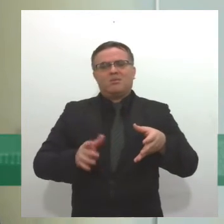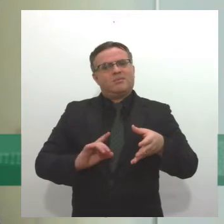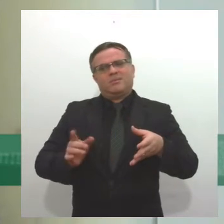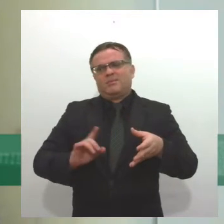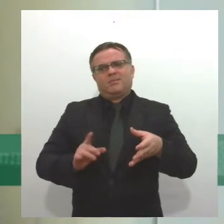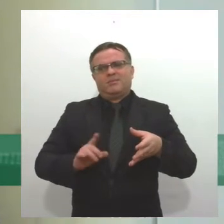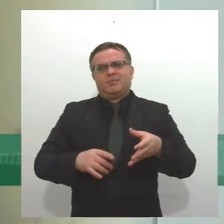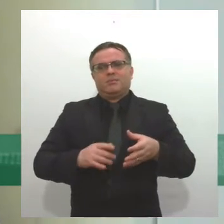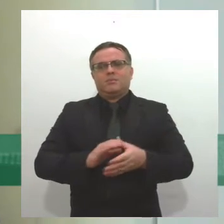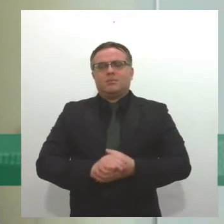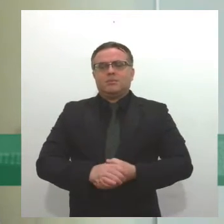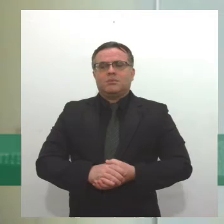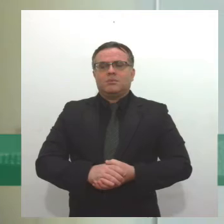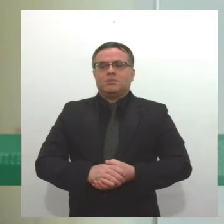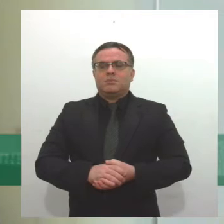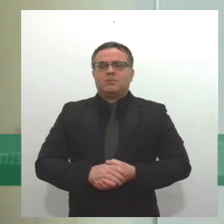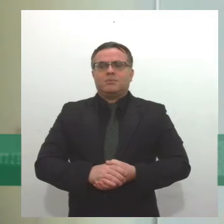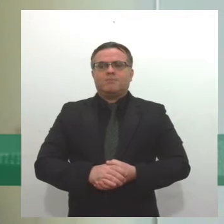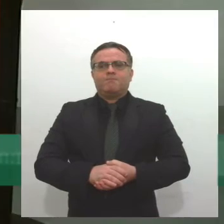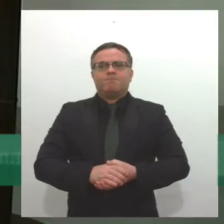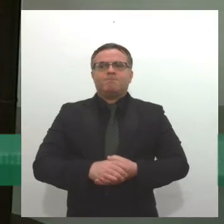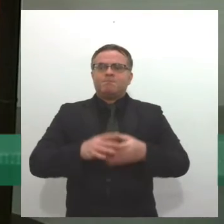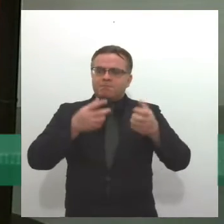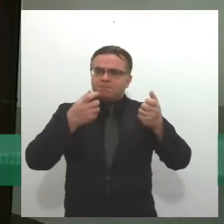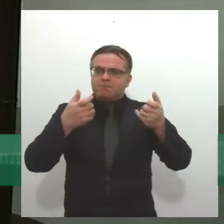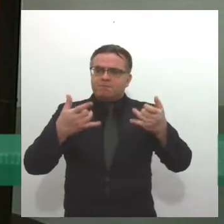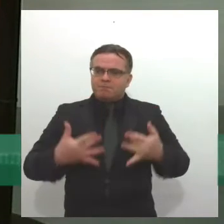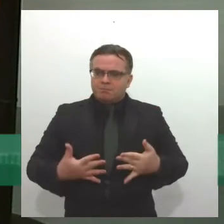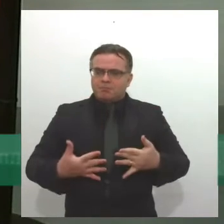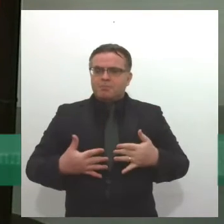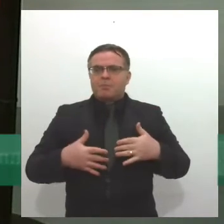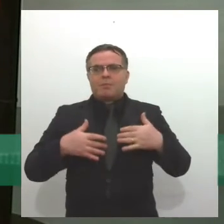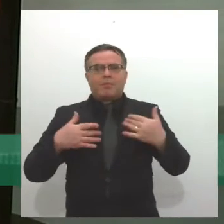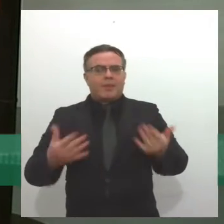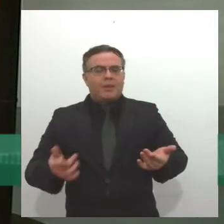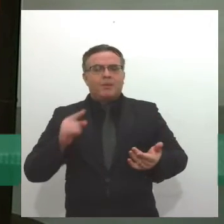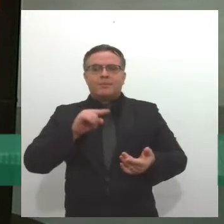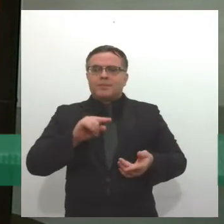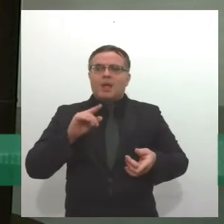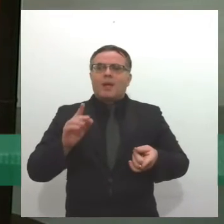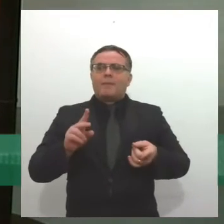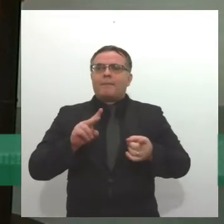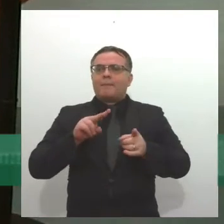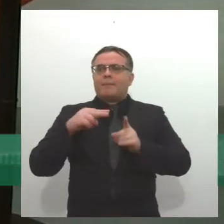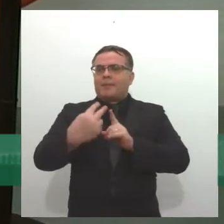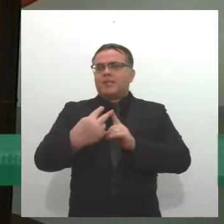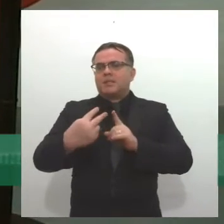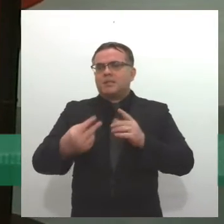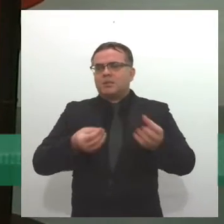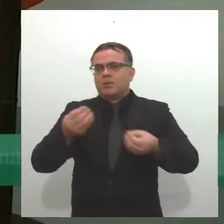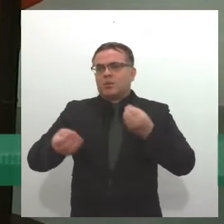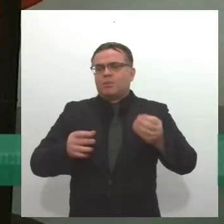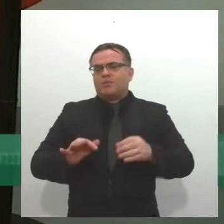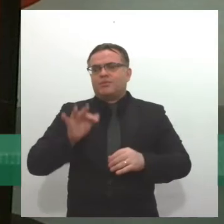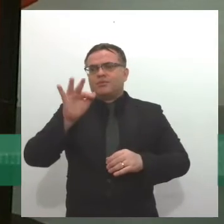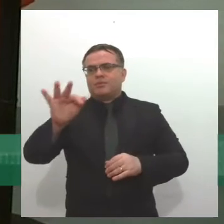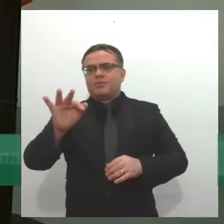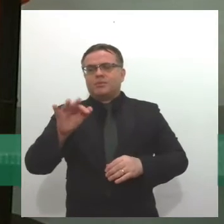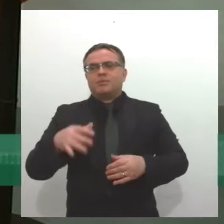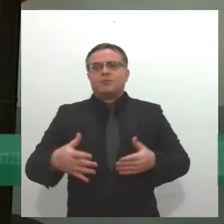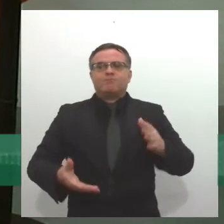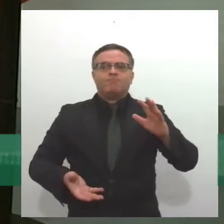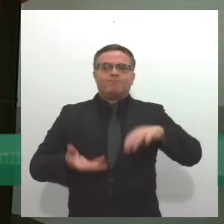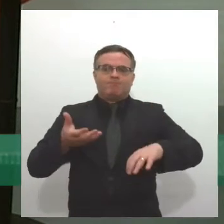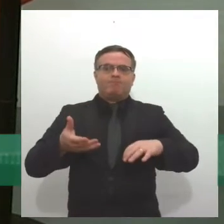brasileiro. Eu queria que o senhor discorresse aí qual é a expectativa aí desse projeto quando chegar no Senado, quais os próximos passos.